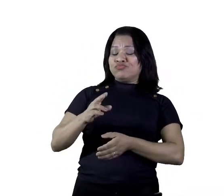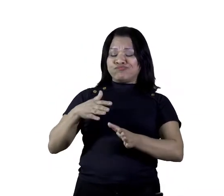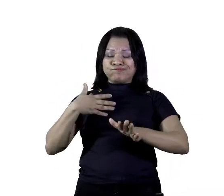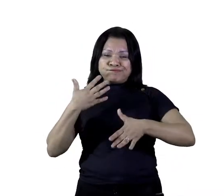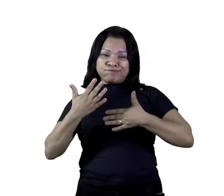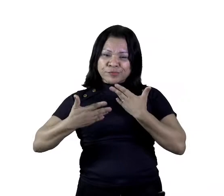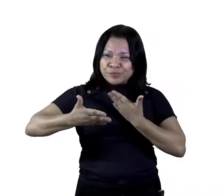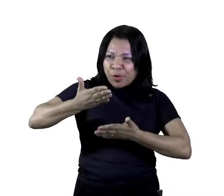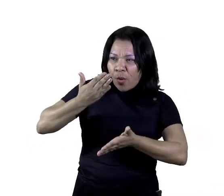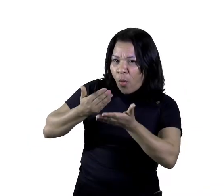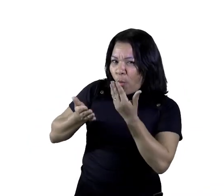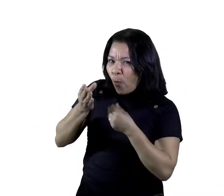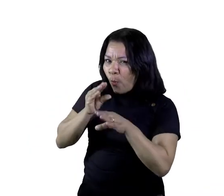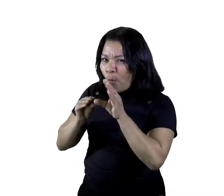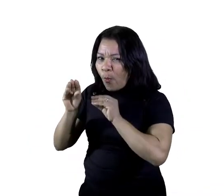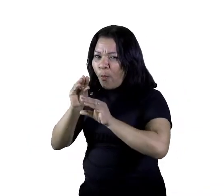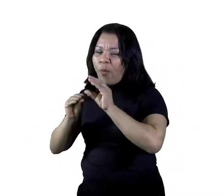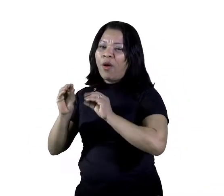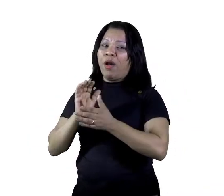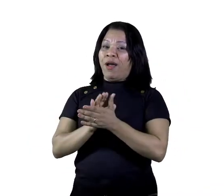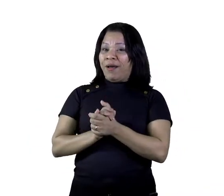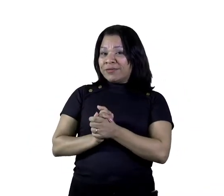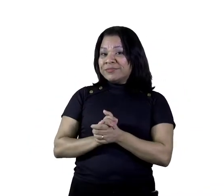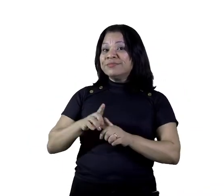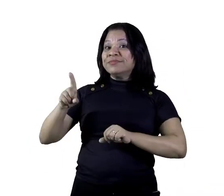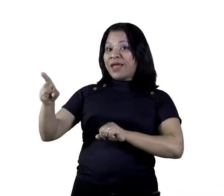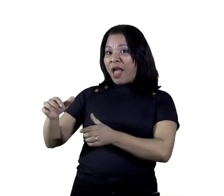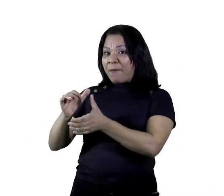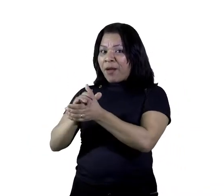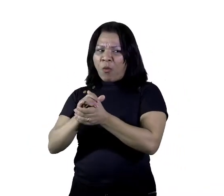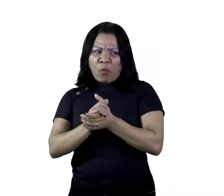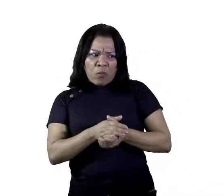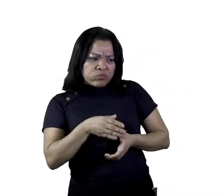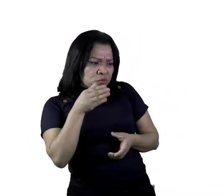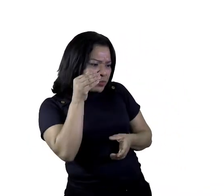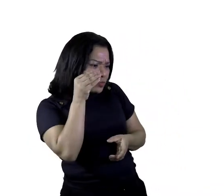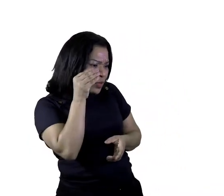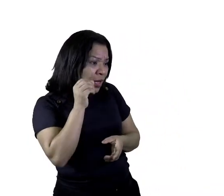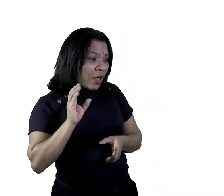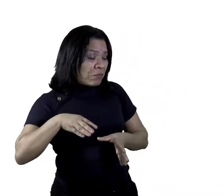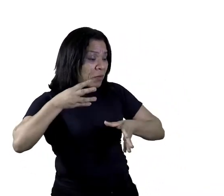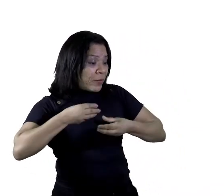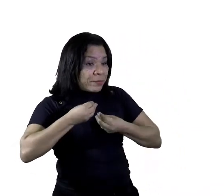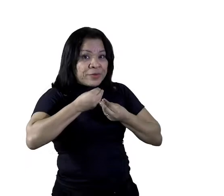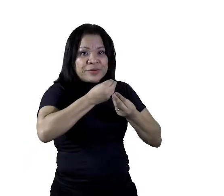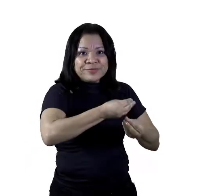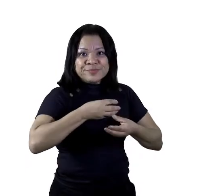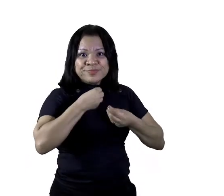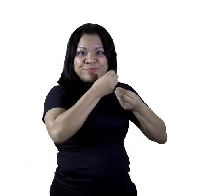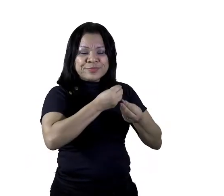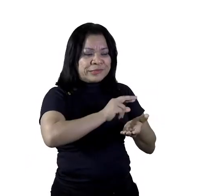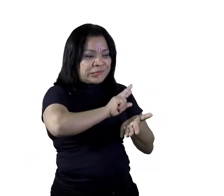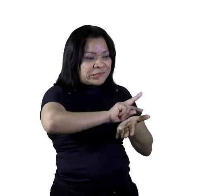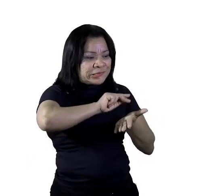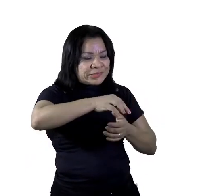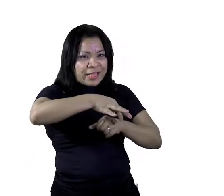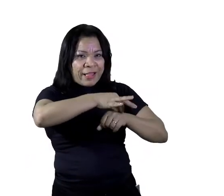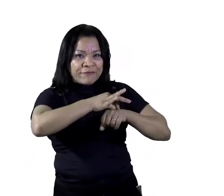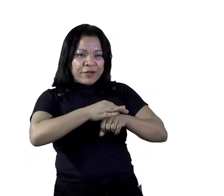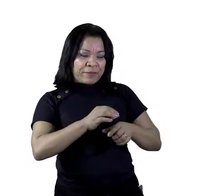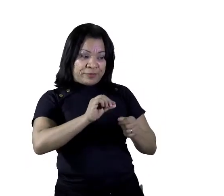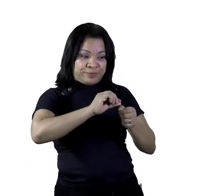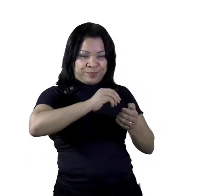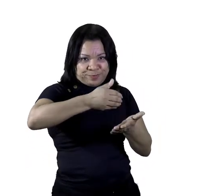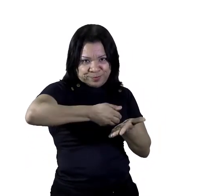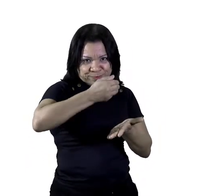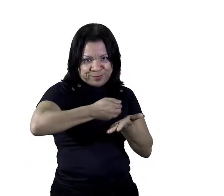para levar o casal na onda junto com ele e ceder os alimentos para fazer a sopa. Então ele usou